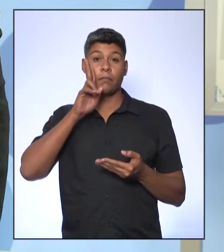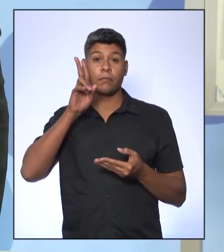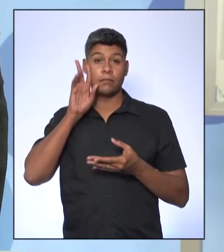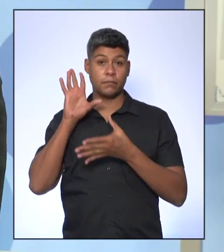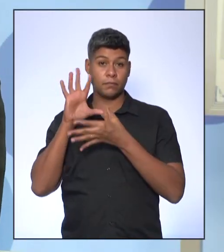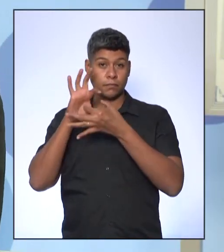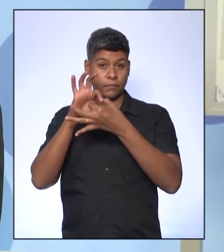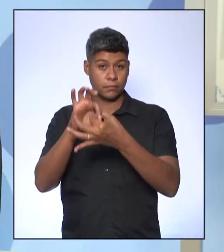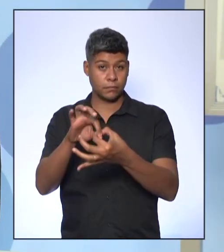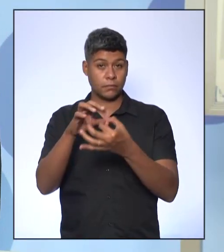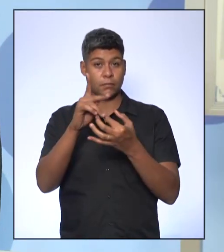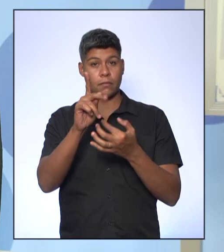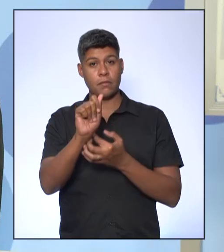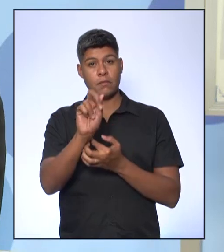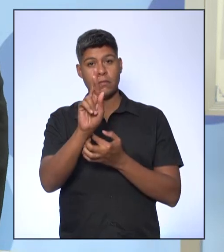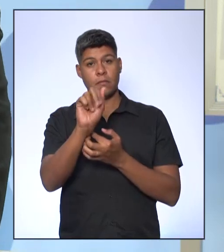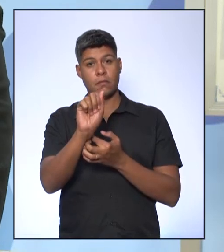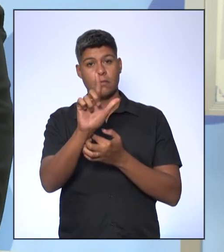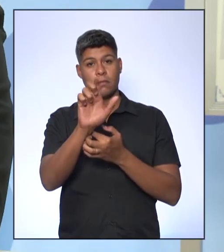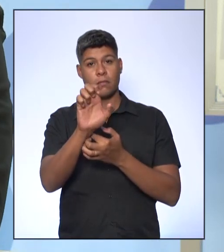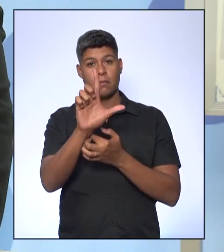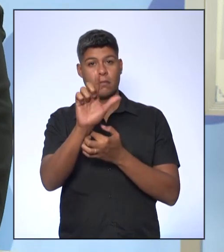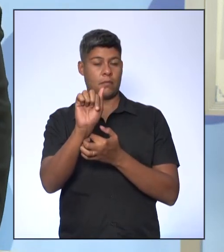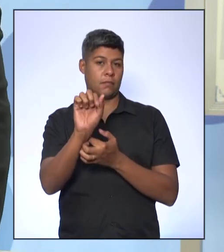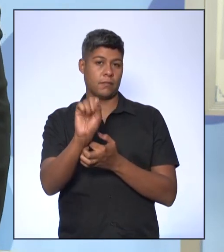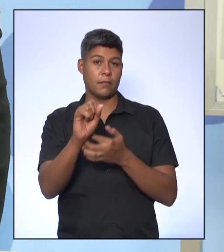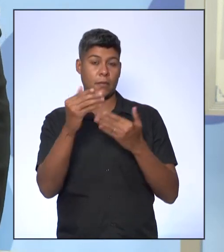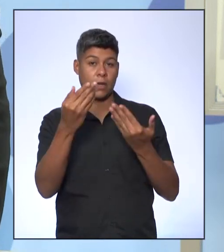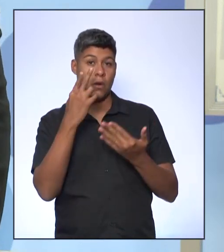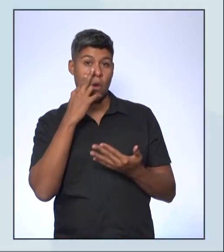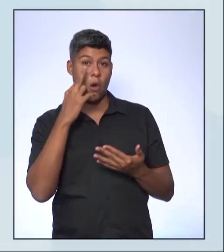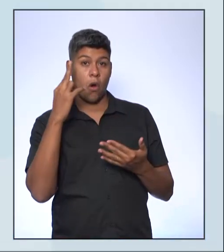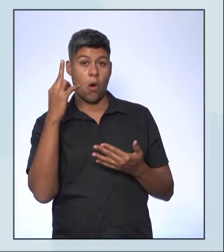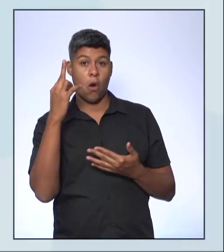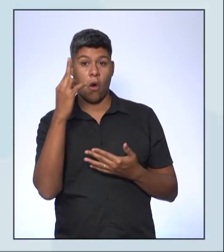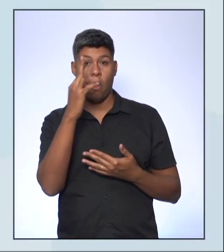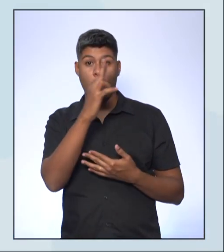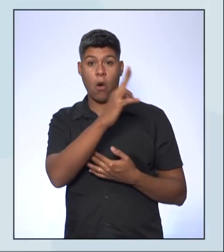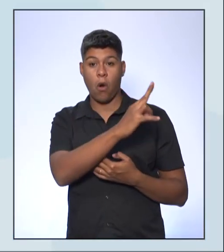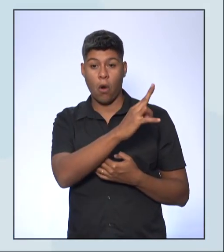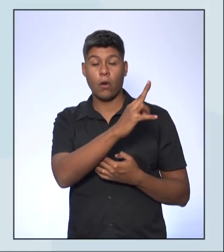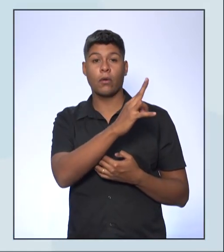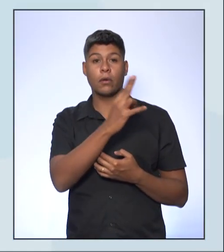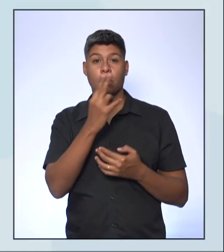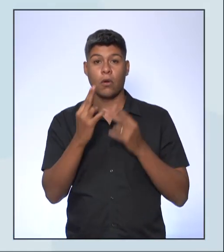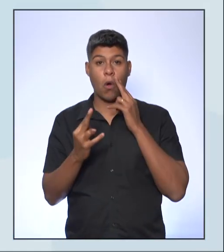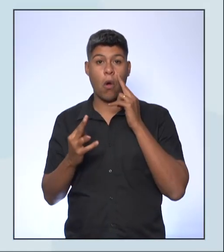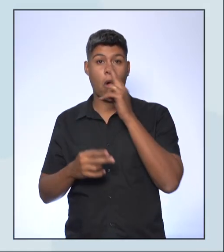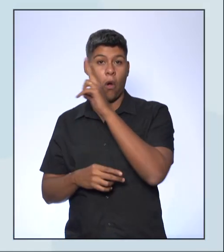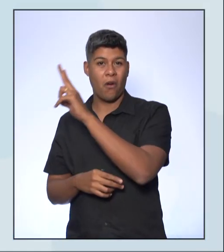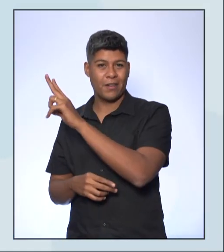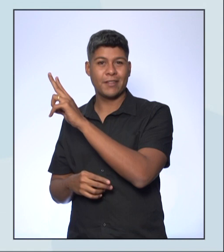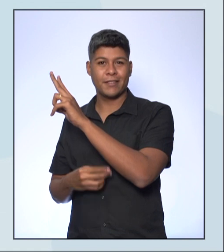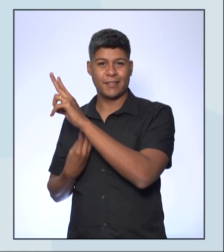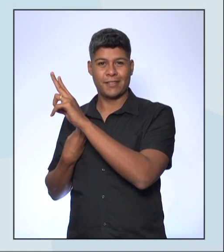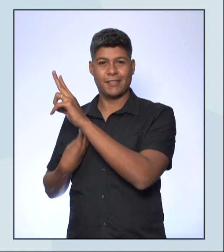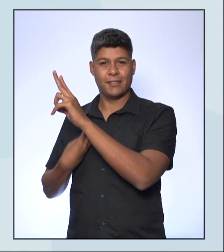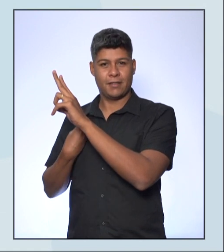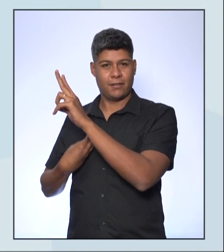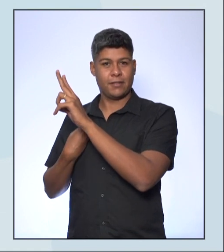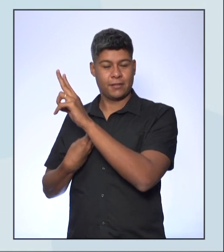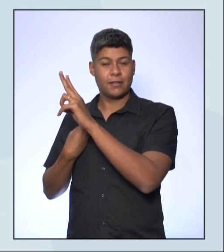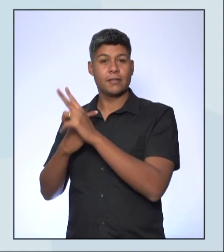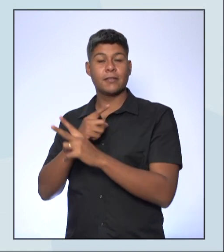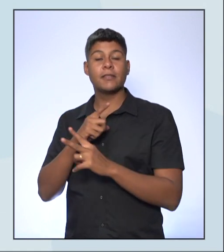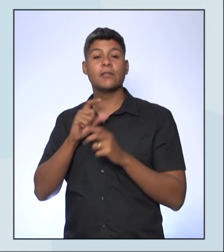de paralelas e transversais, né, Rafa? É isso aí. Então, olhando na tela de vocês, nós vamos retomar essa ideia. Na tela de